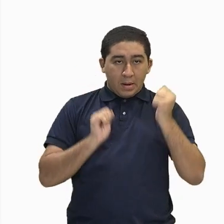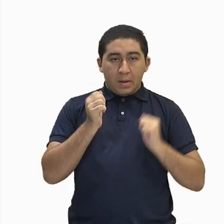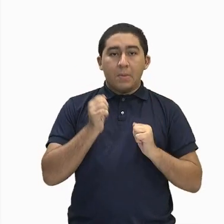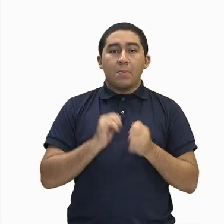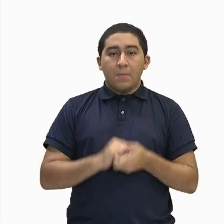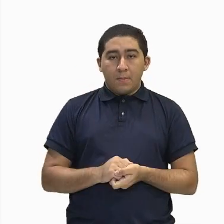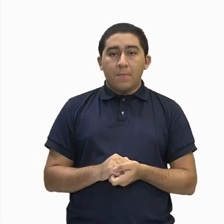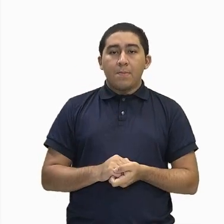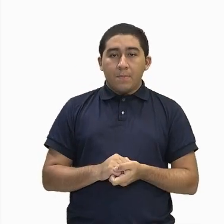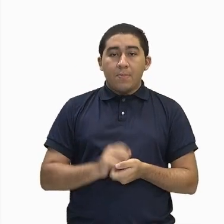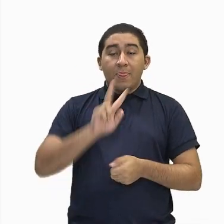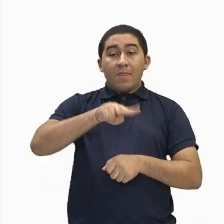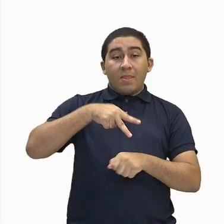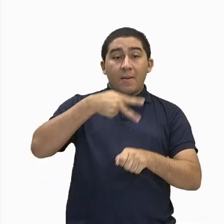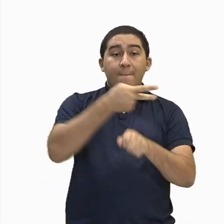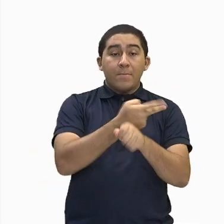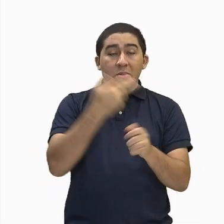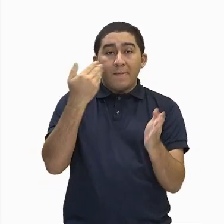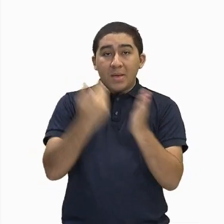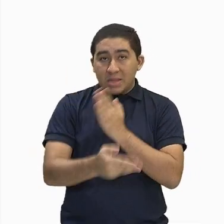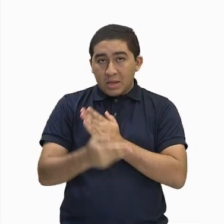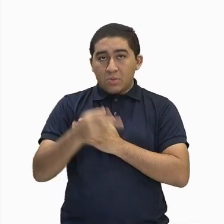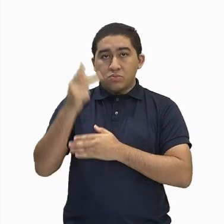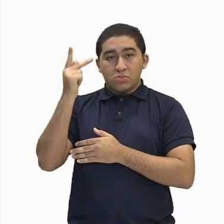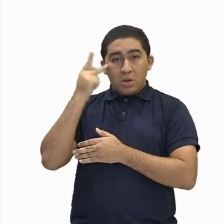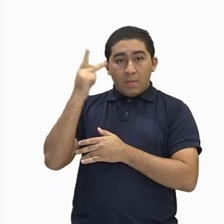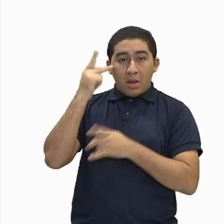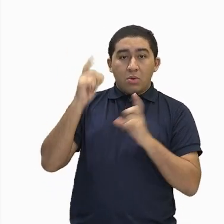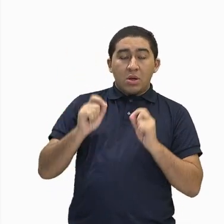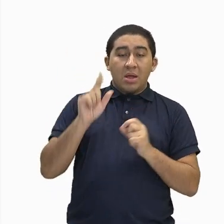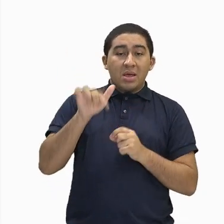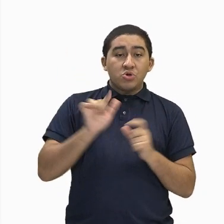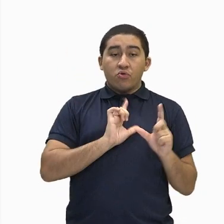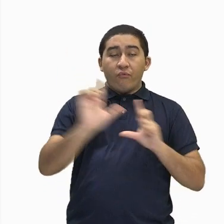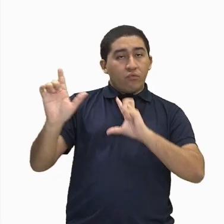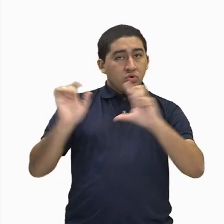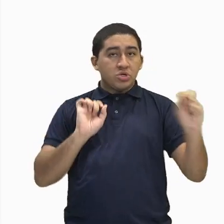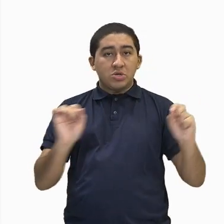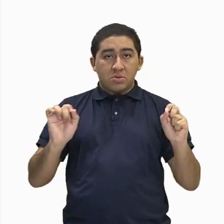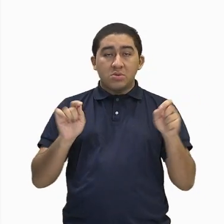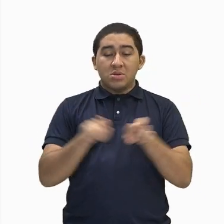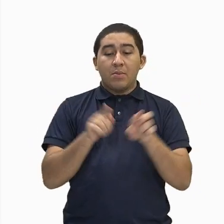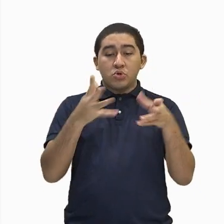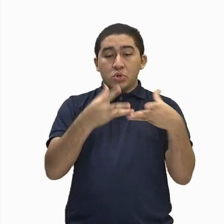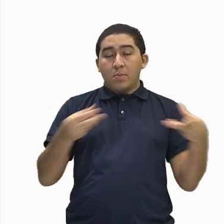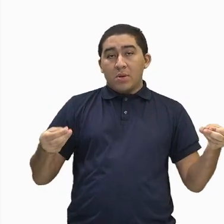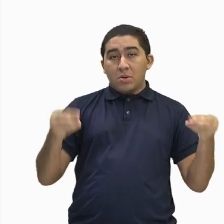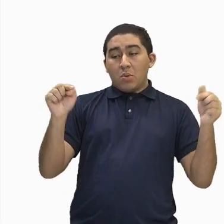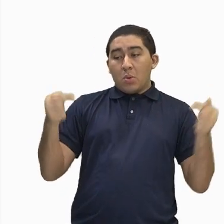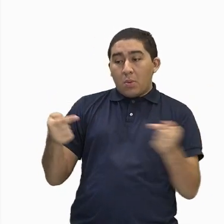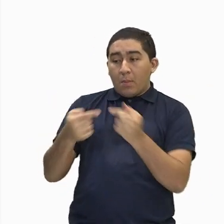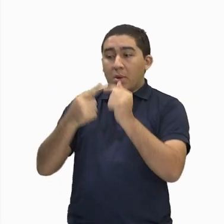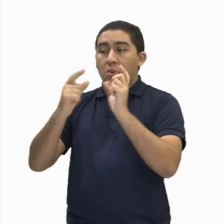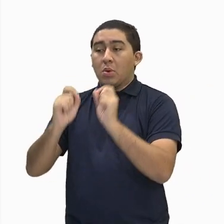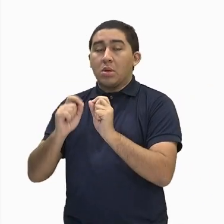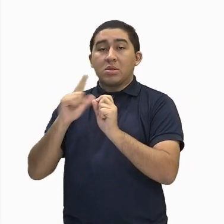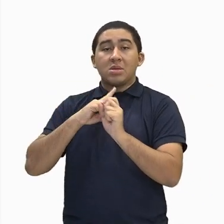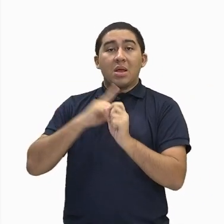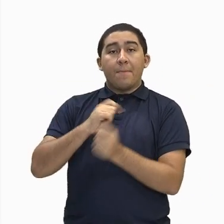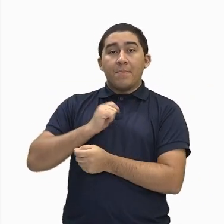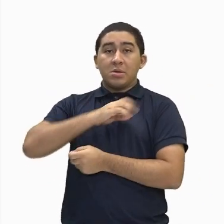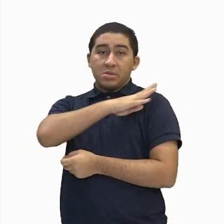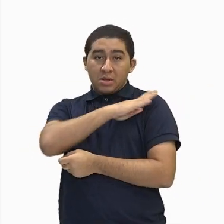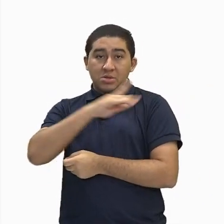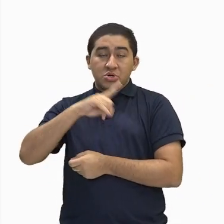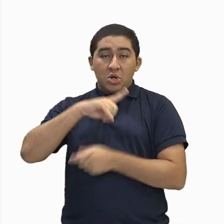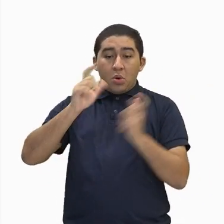após a derrota em São Paulo, os líderes tenentistas fugiram e se dispersaram e acabaram ali se associando com os militares que